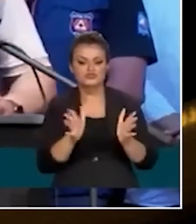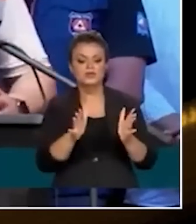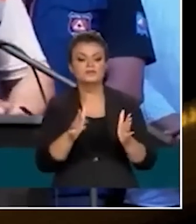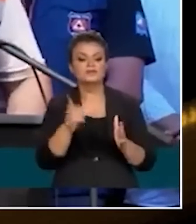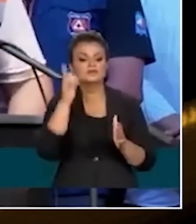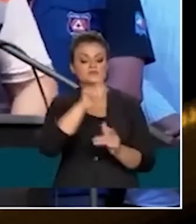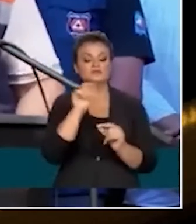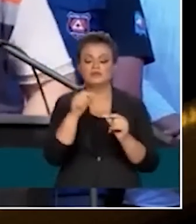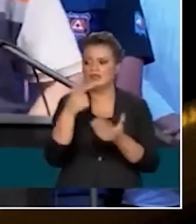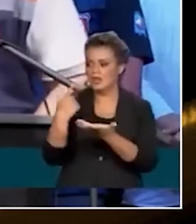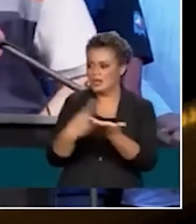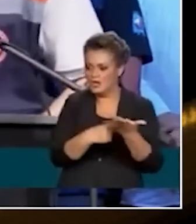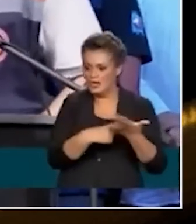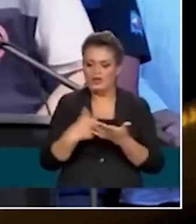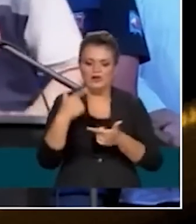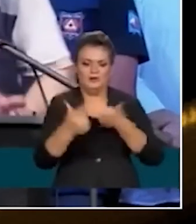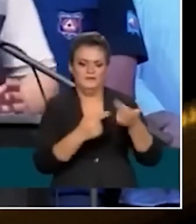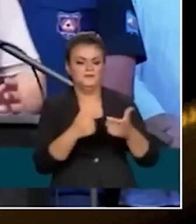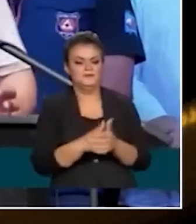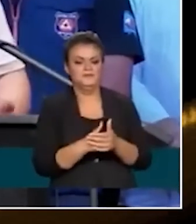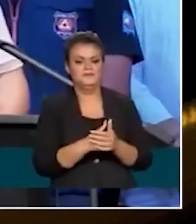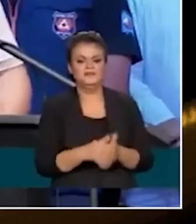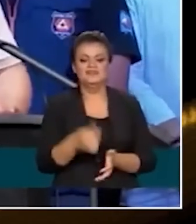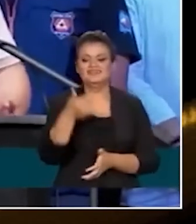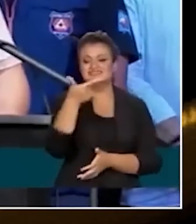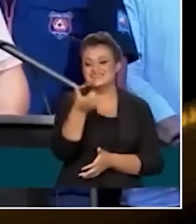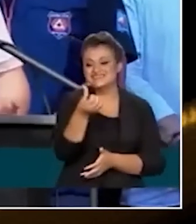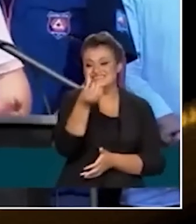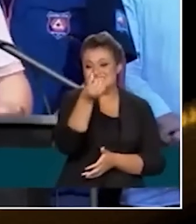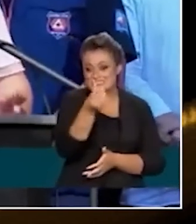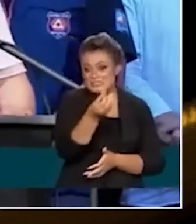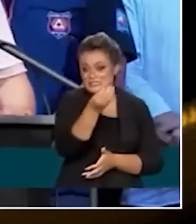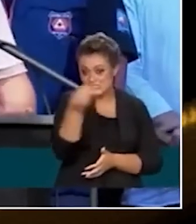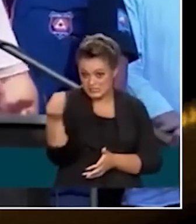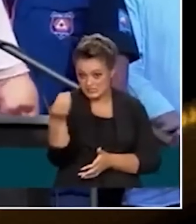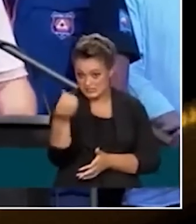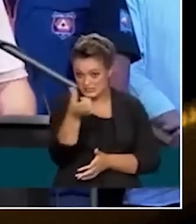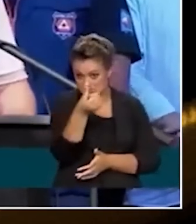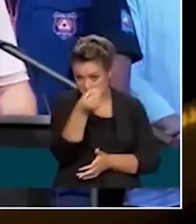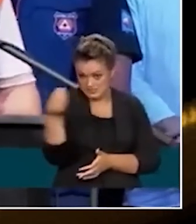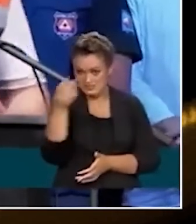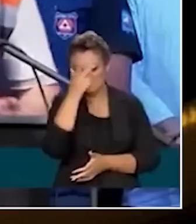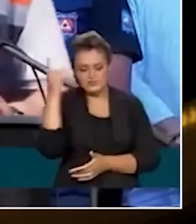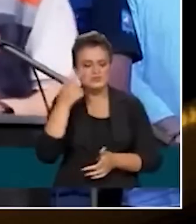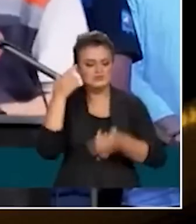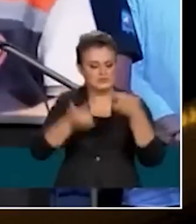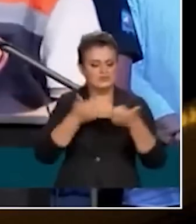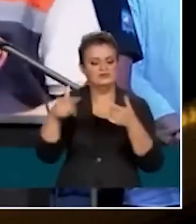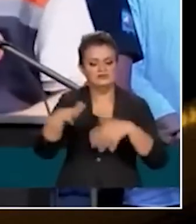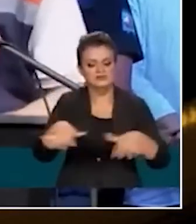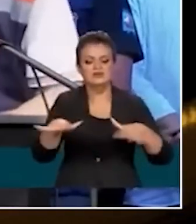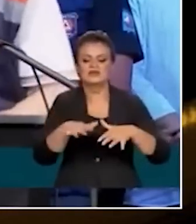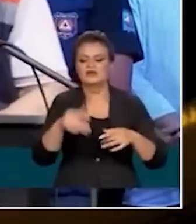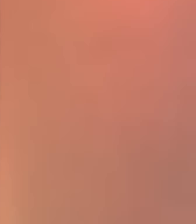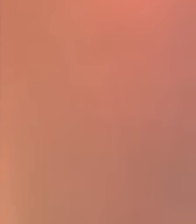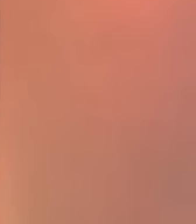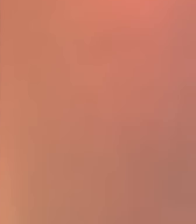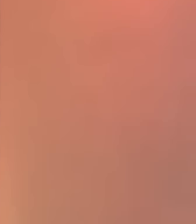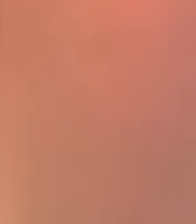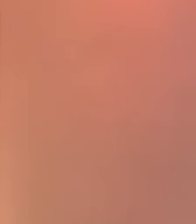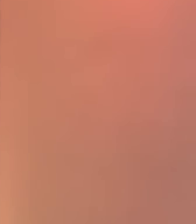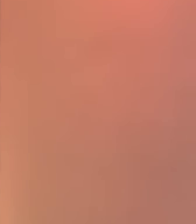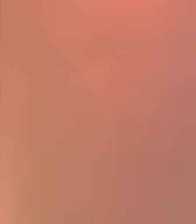para fazer planos atropelar ninguém governe ele está concentrado no governo de São Paulo